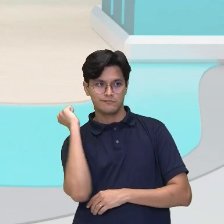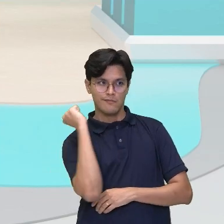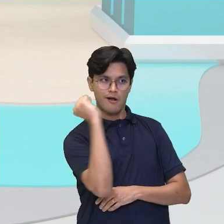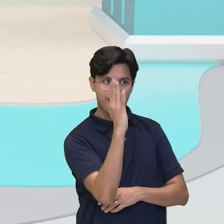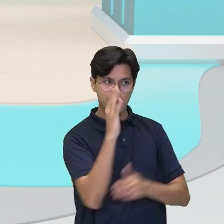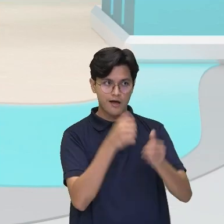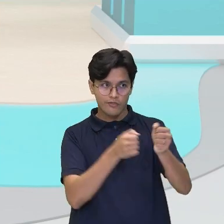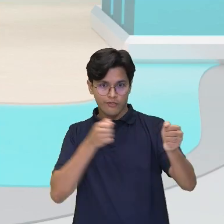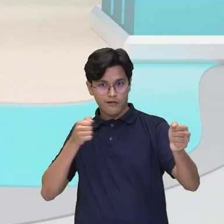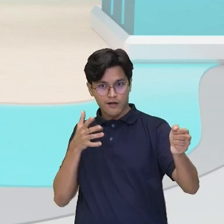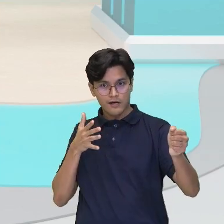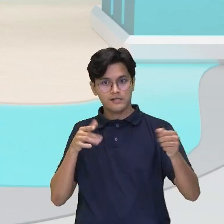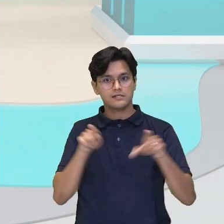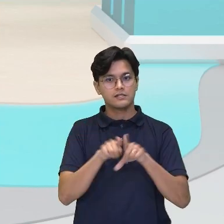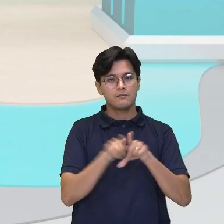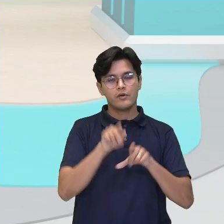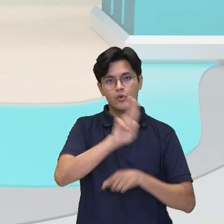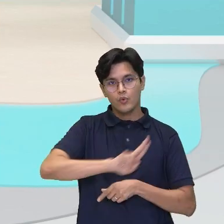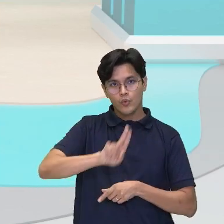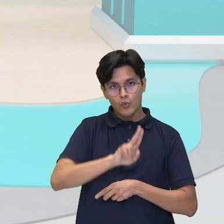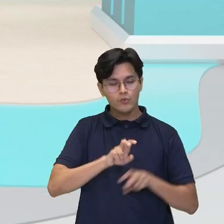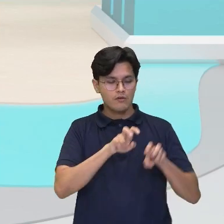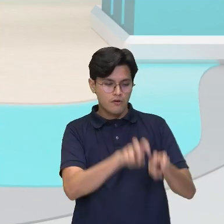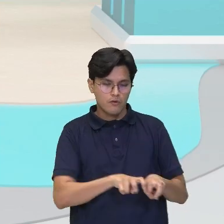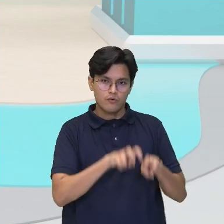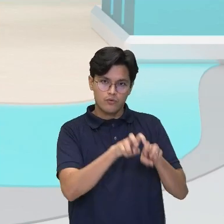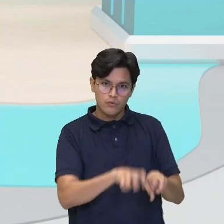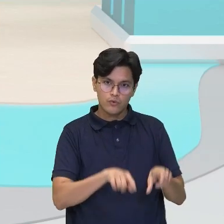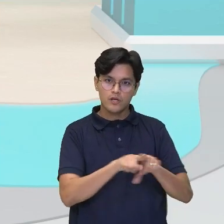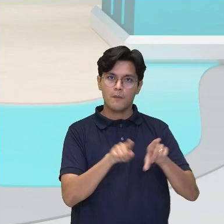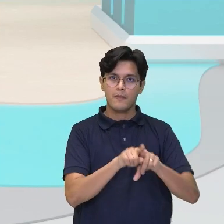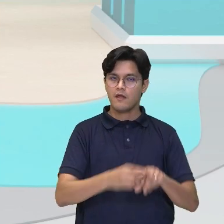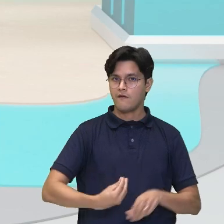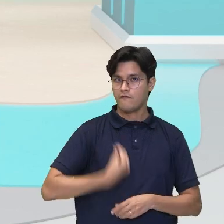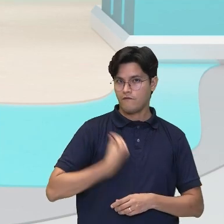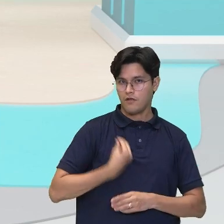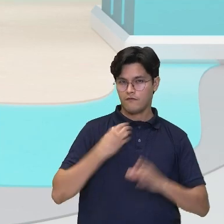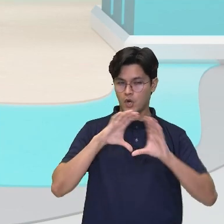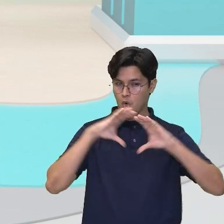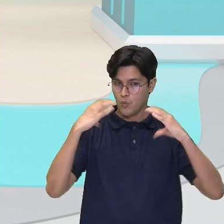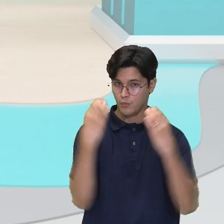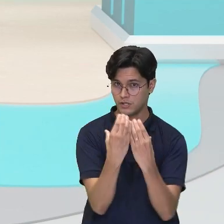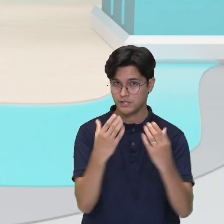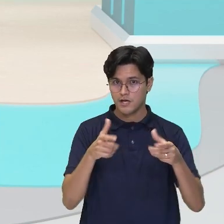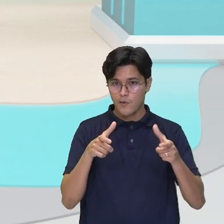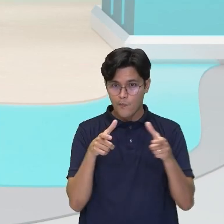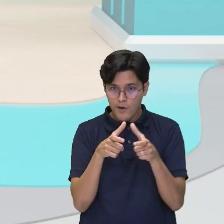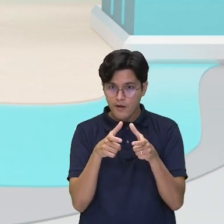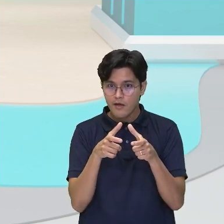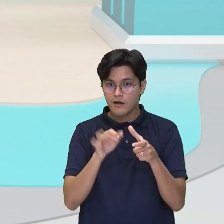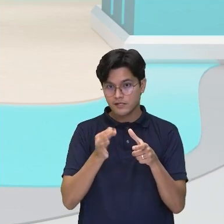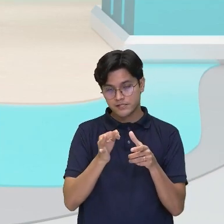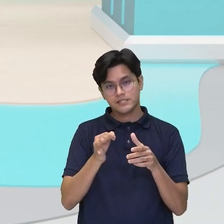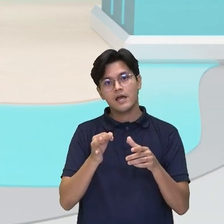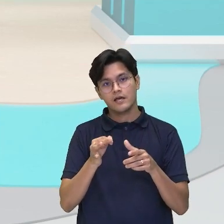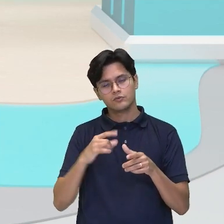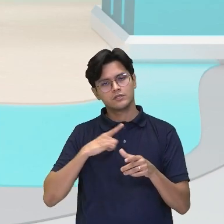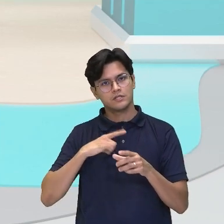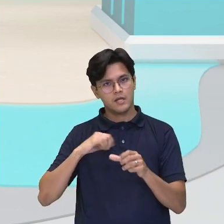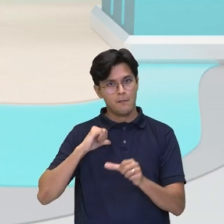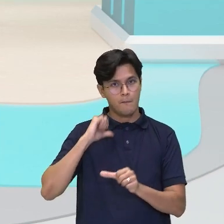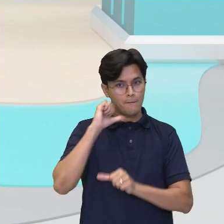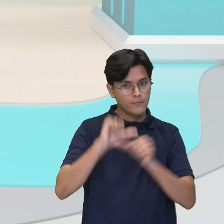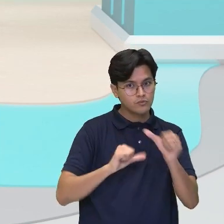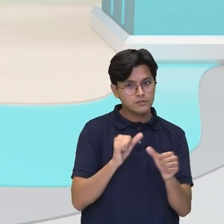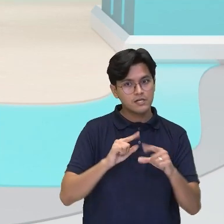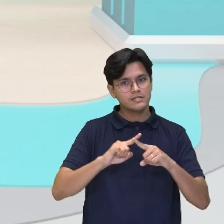agricultura, ele já vive em pequenas comunidades, há uma mudança, mas de uma mudança para outra leva milhares de anos,